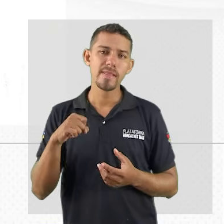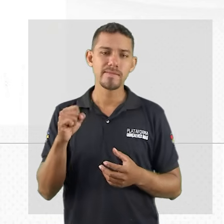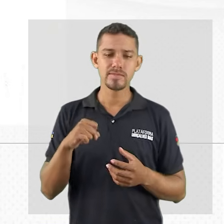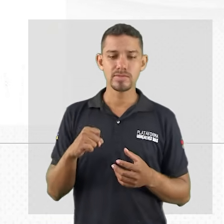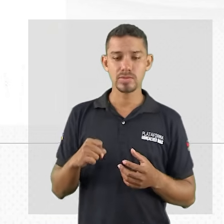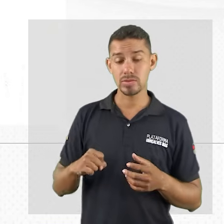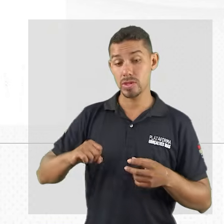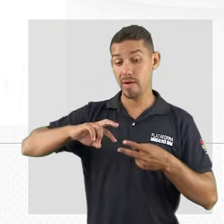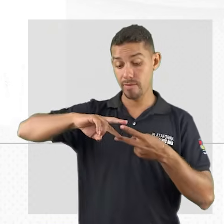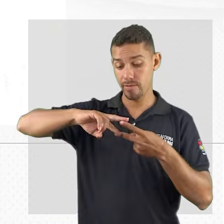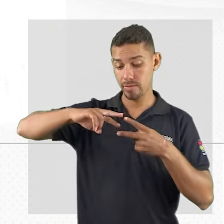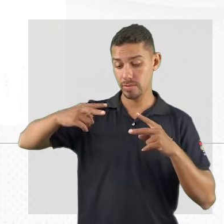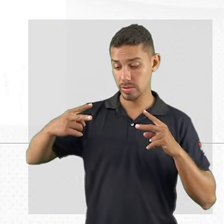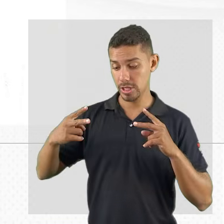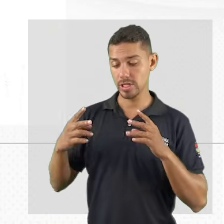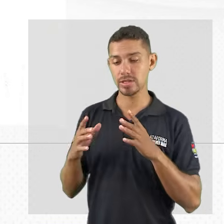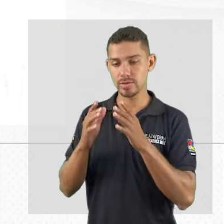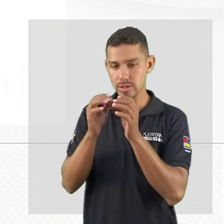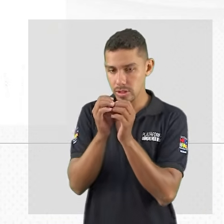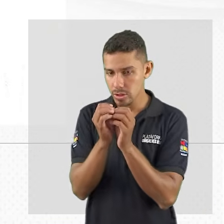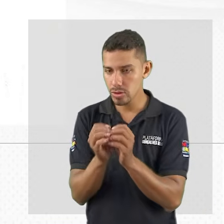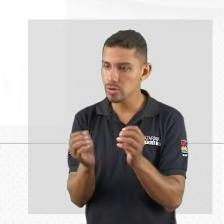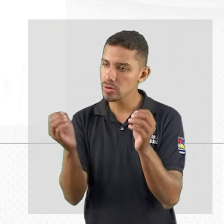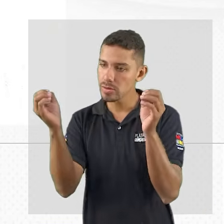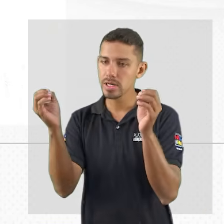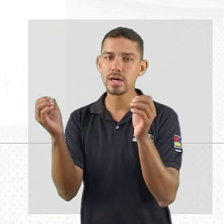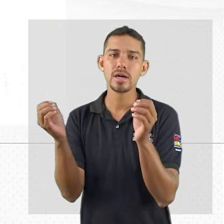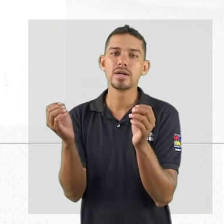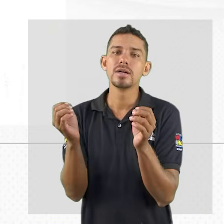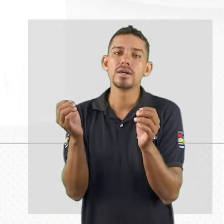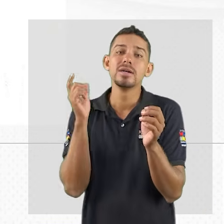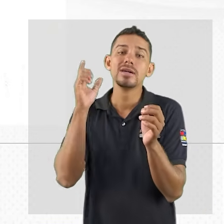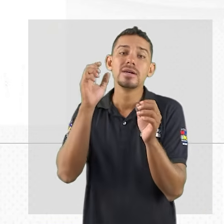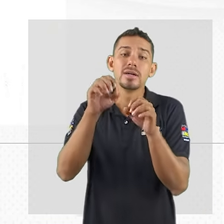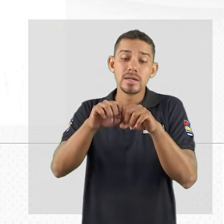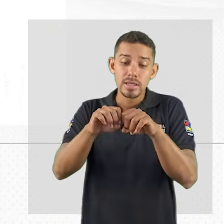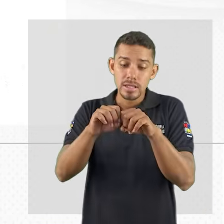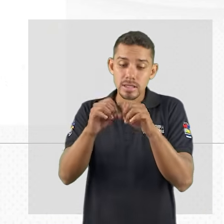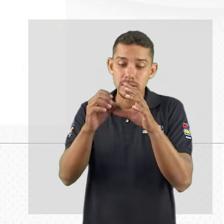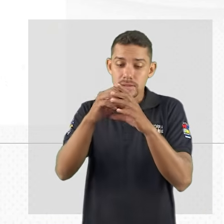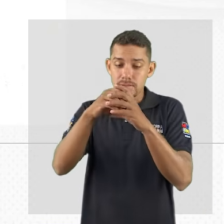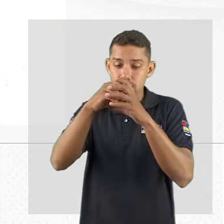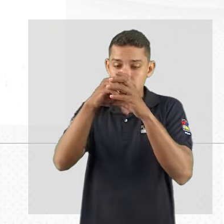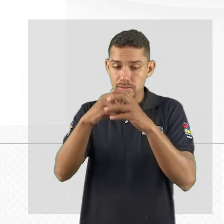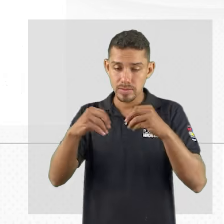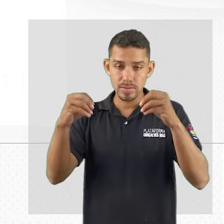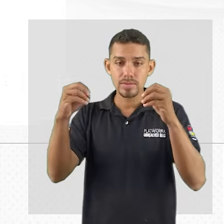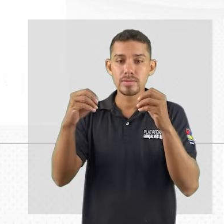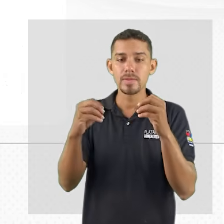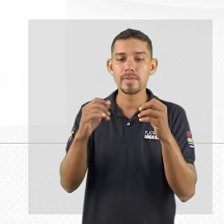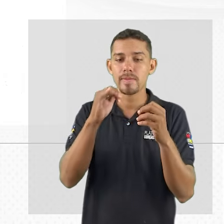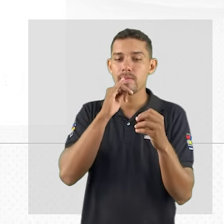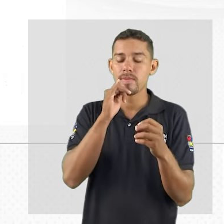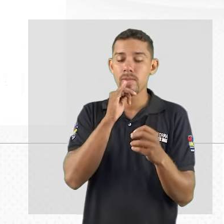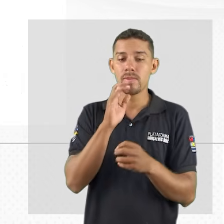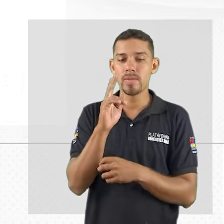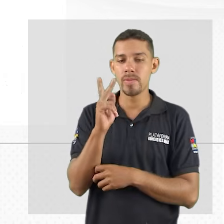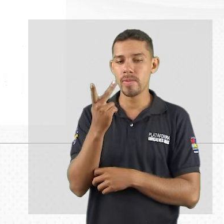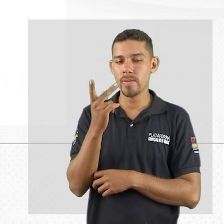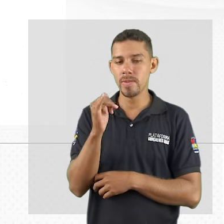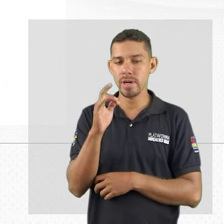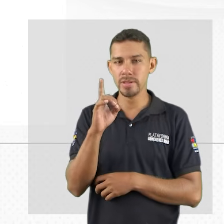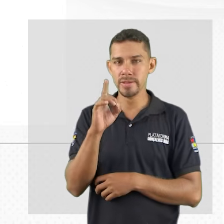vai se duplicar para que a célula ela consiga se reproduzir, ocorre a quebra dessas pontes de hidrogênio. Aí